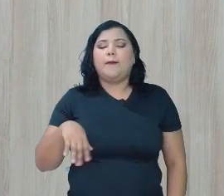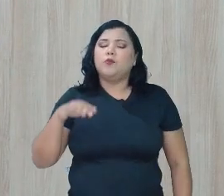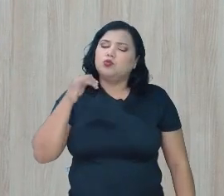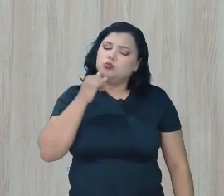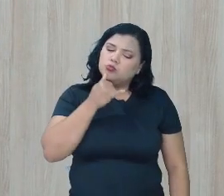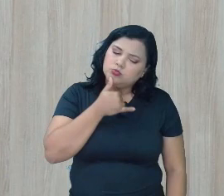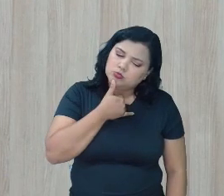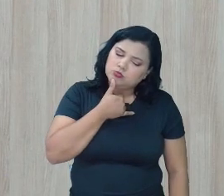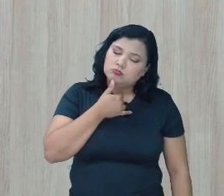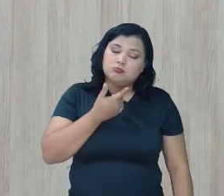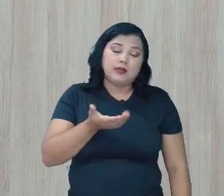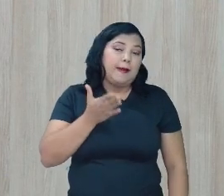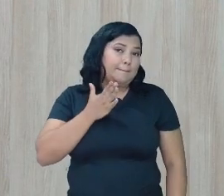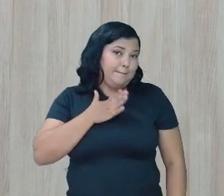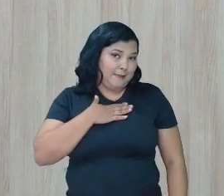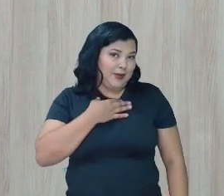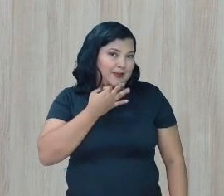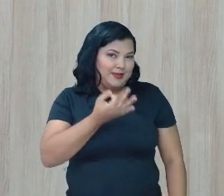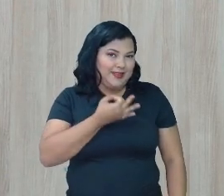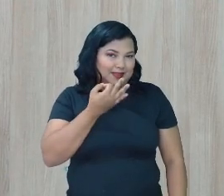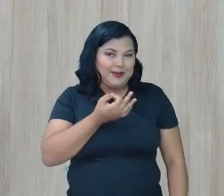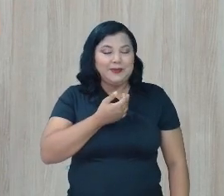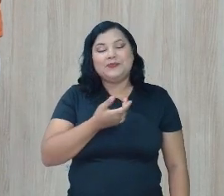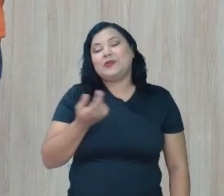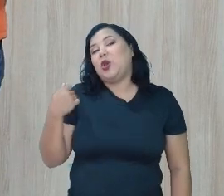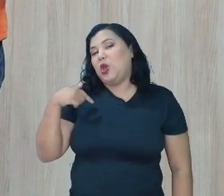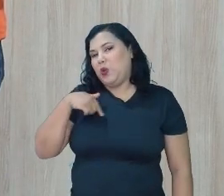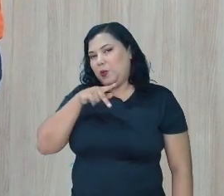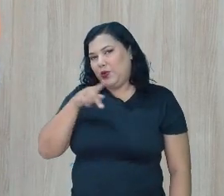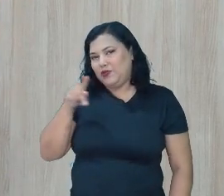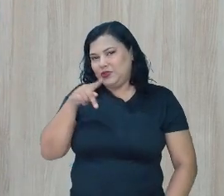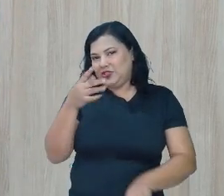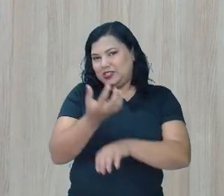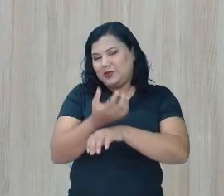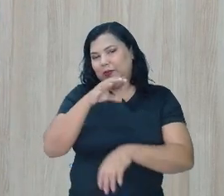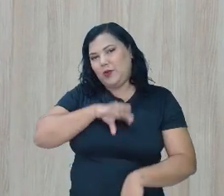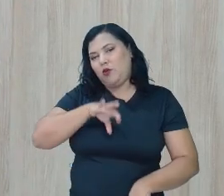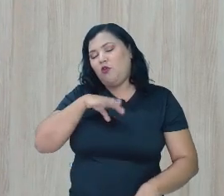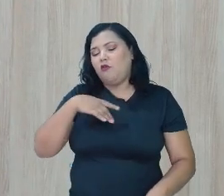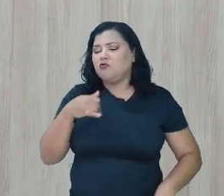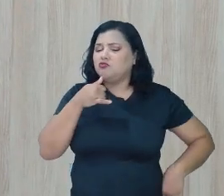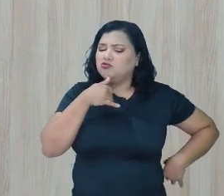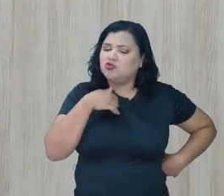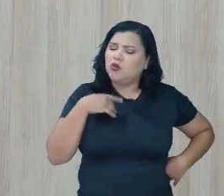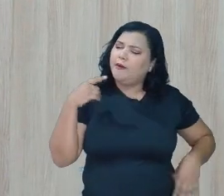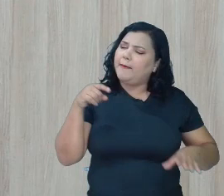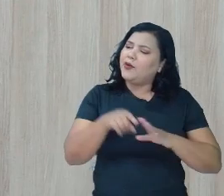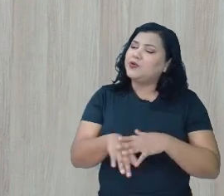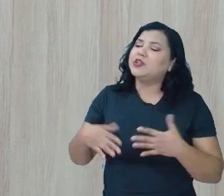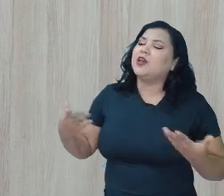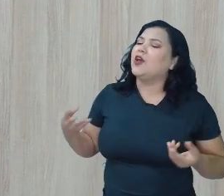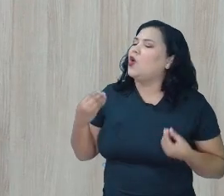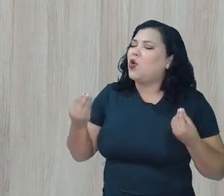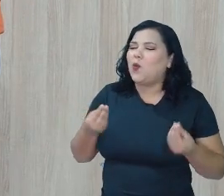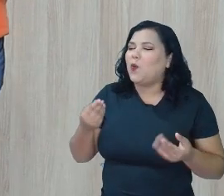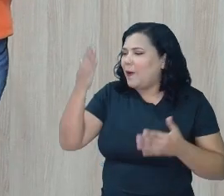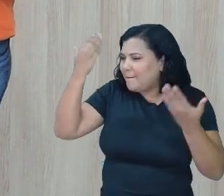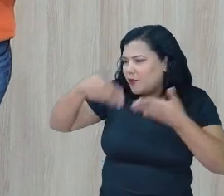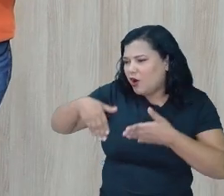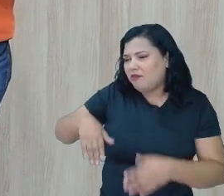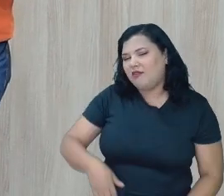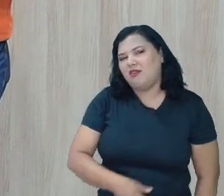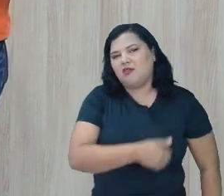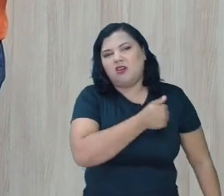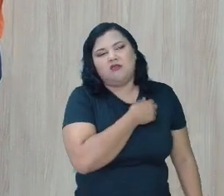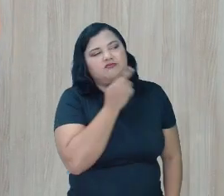triste, para mim, que sou professora de língua portuguesa, e aí fico tão triste quando eu pergunto, e aí, como foi a prova? E aí